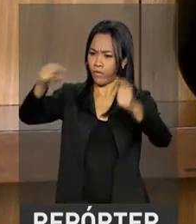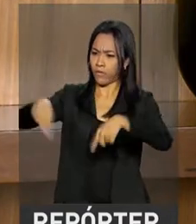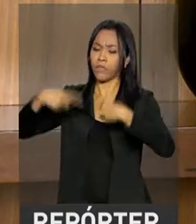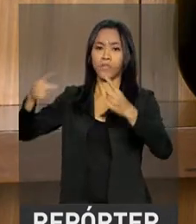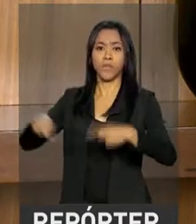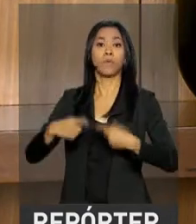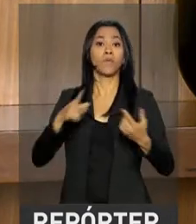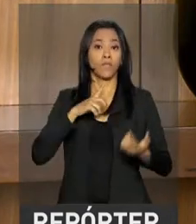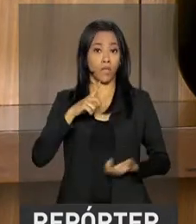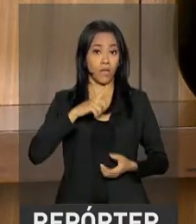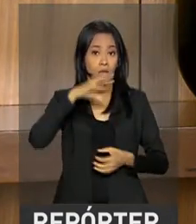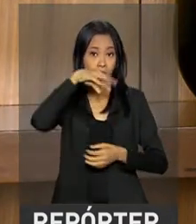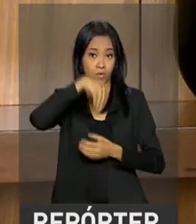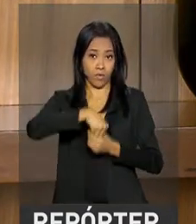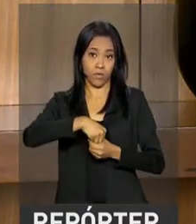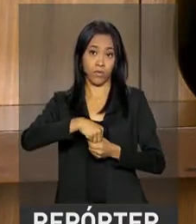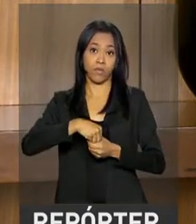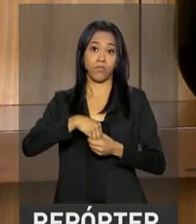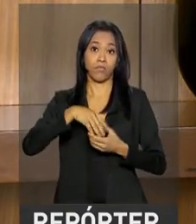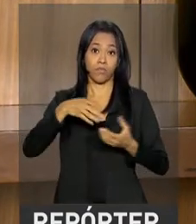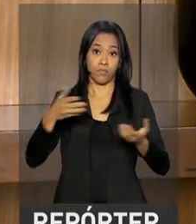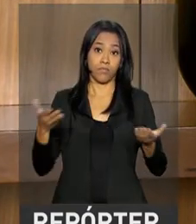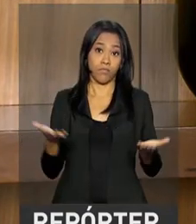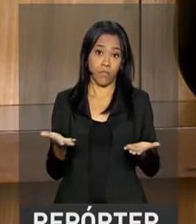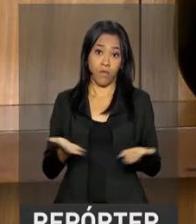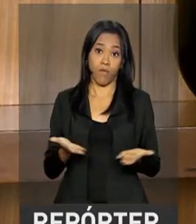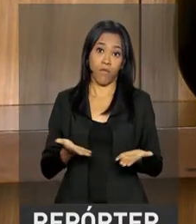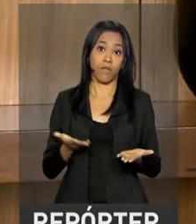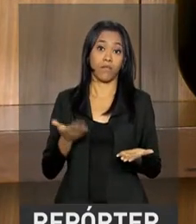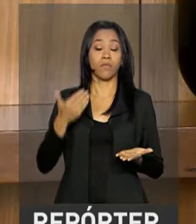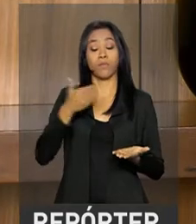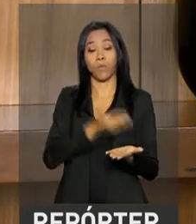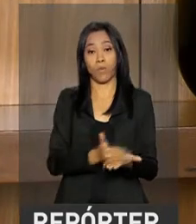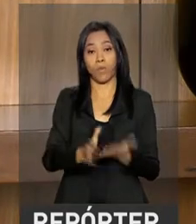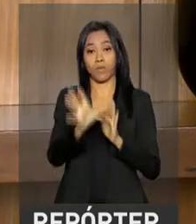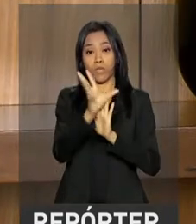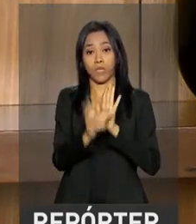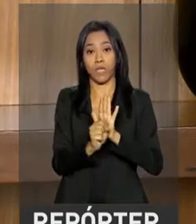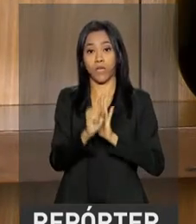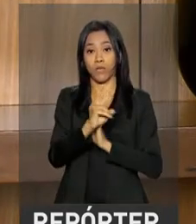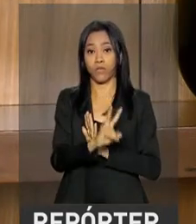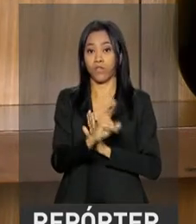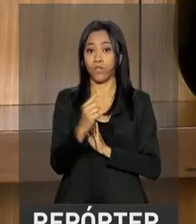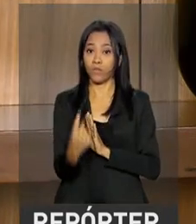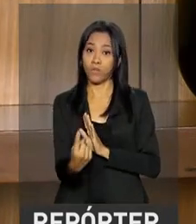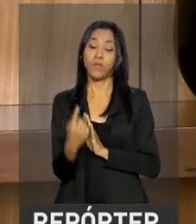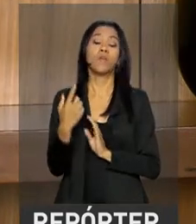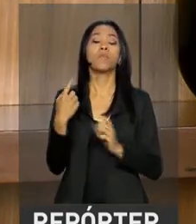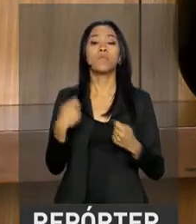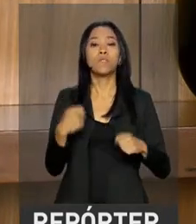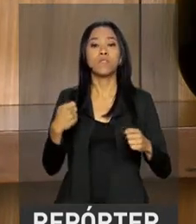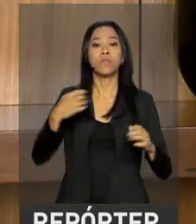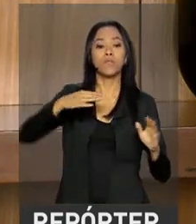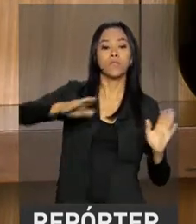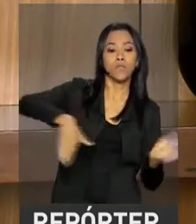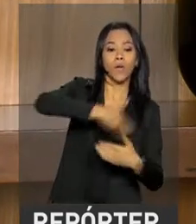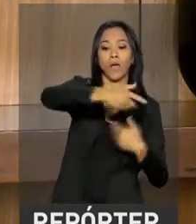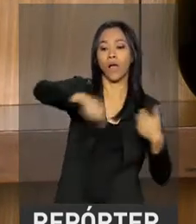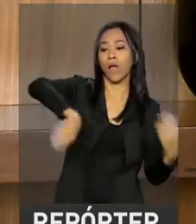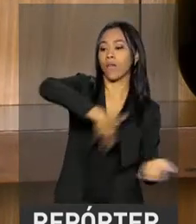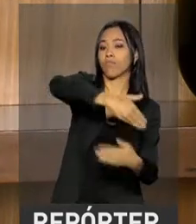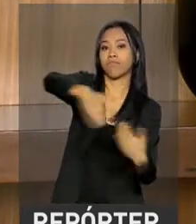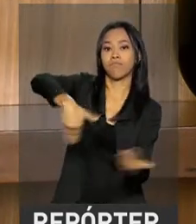hoje temos né nesse início de século 21 nós temos a capacidade de renovar dentro de um